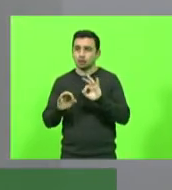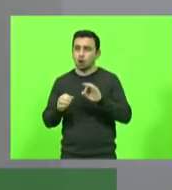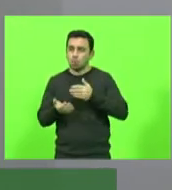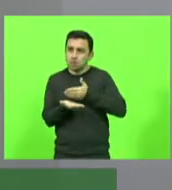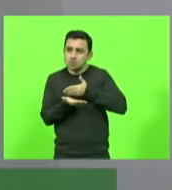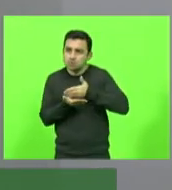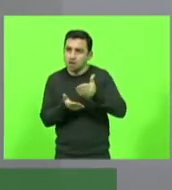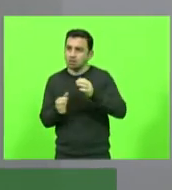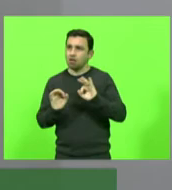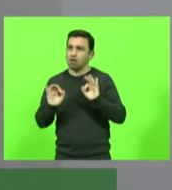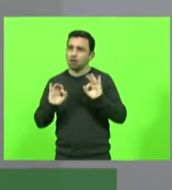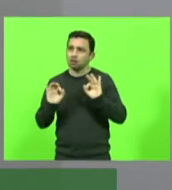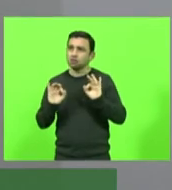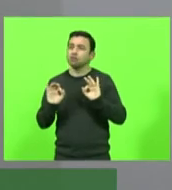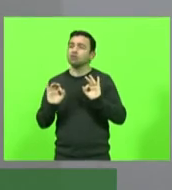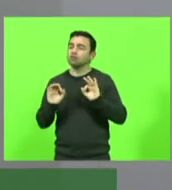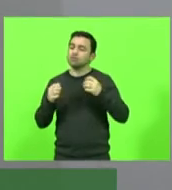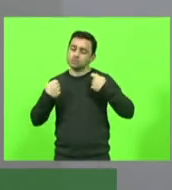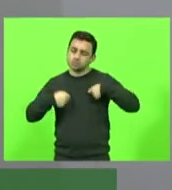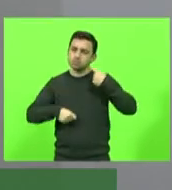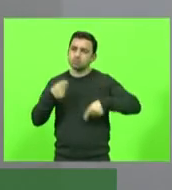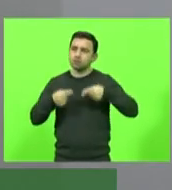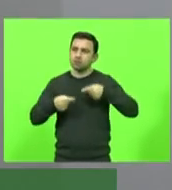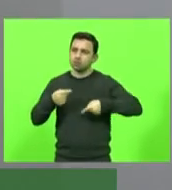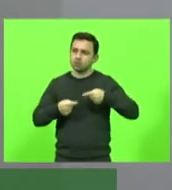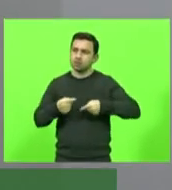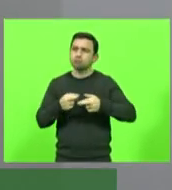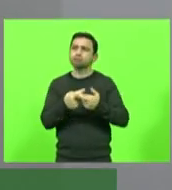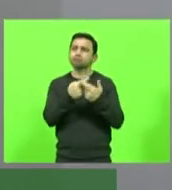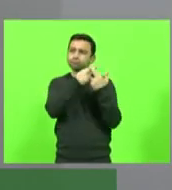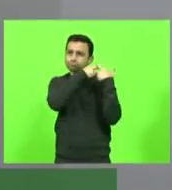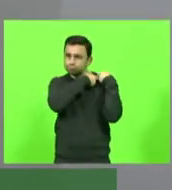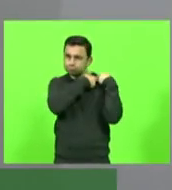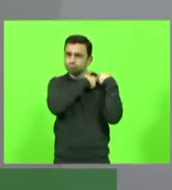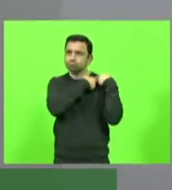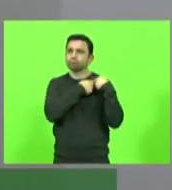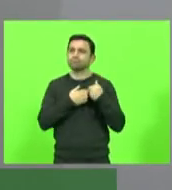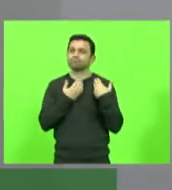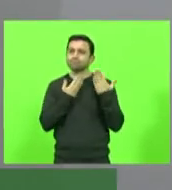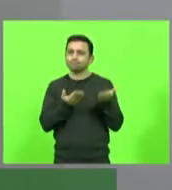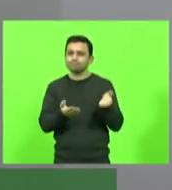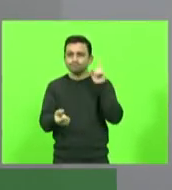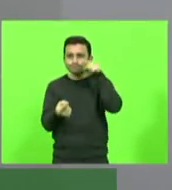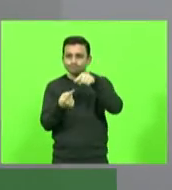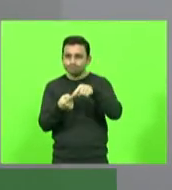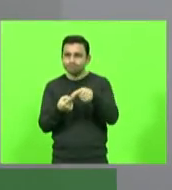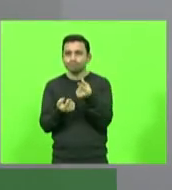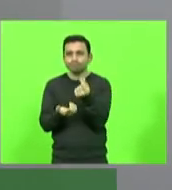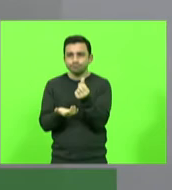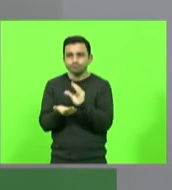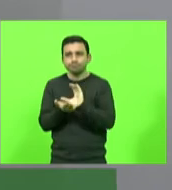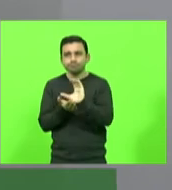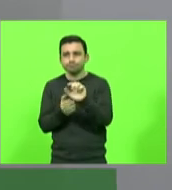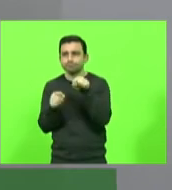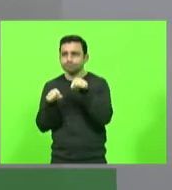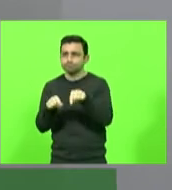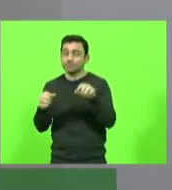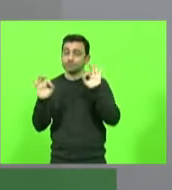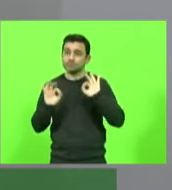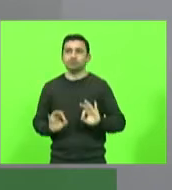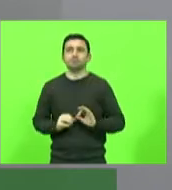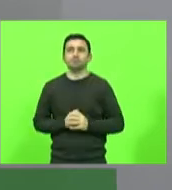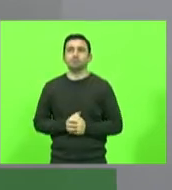social precisam debater com responsabilidade a destinação desses recursos, mas também